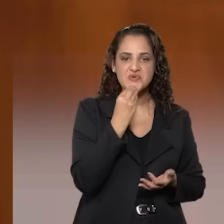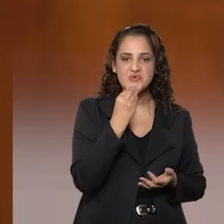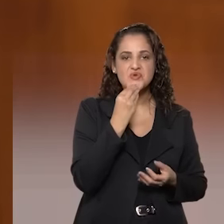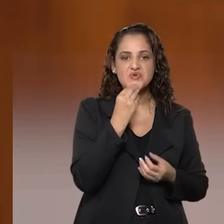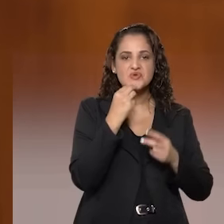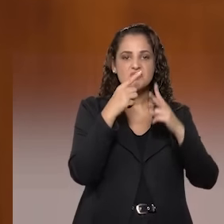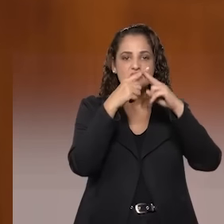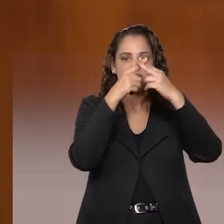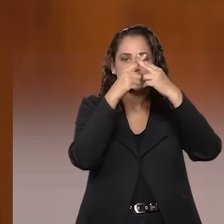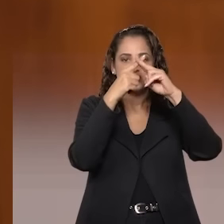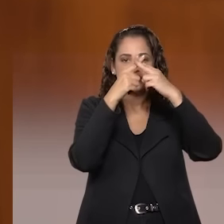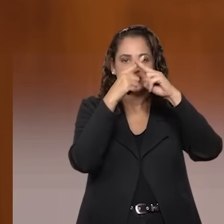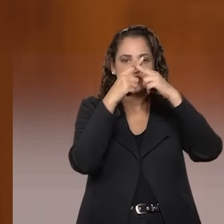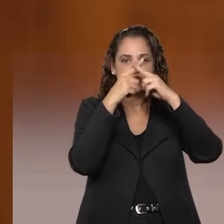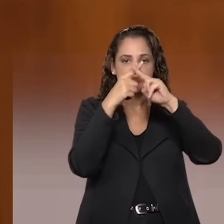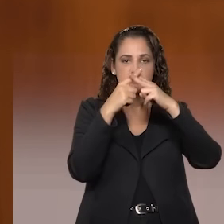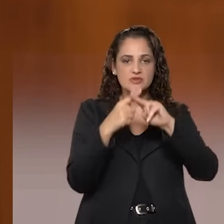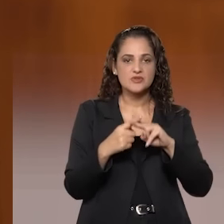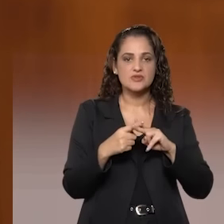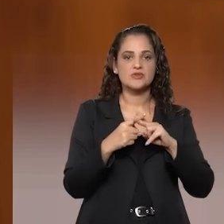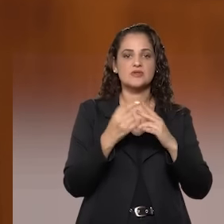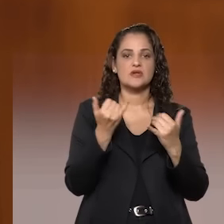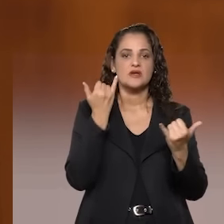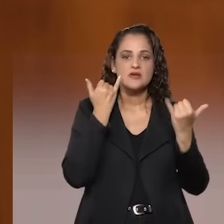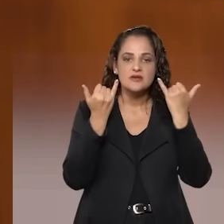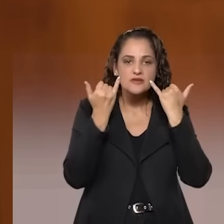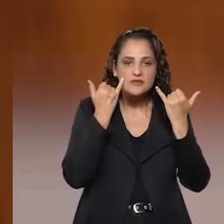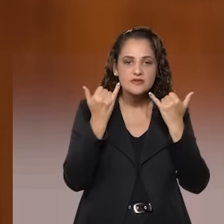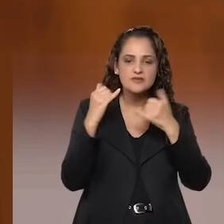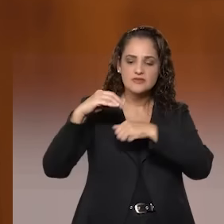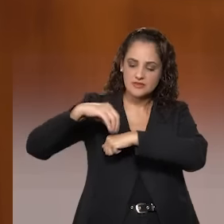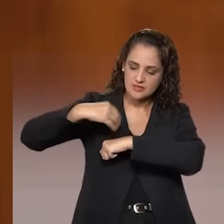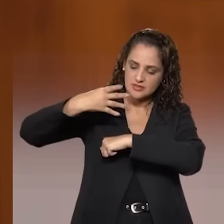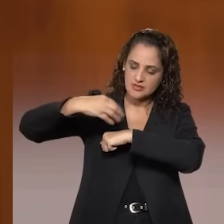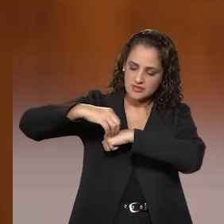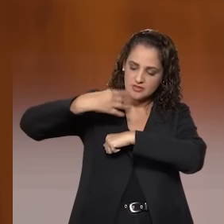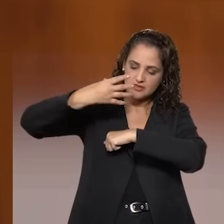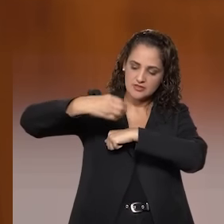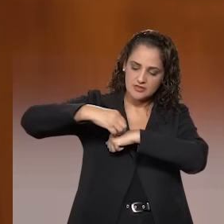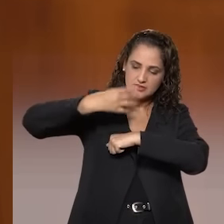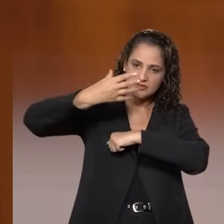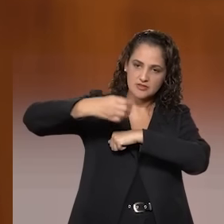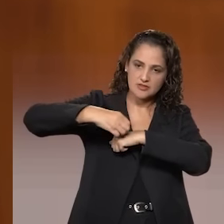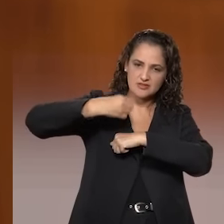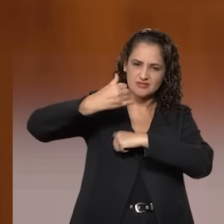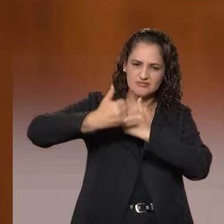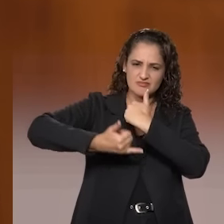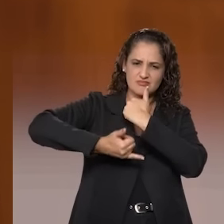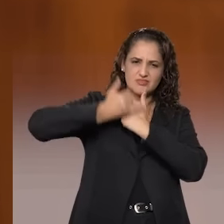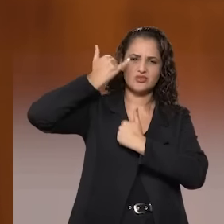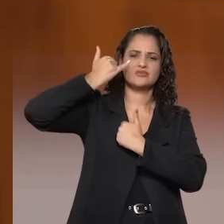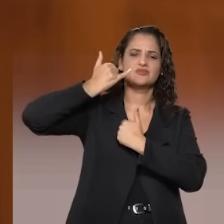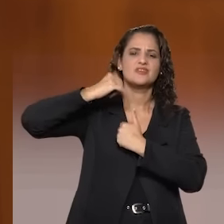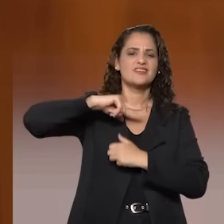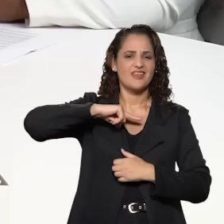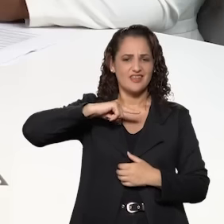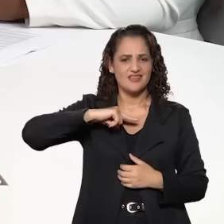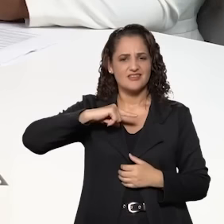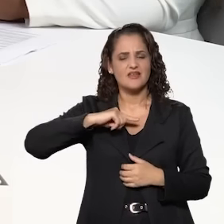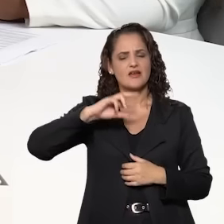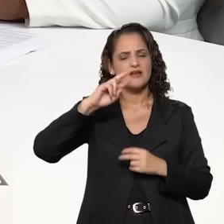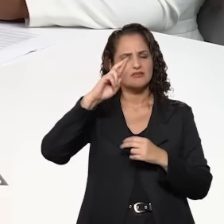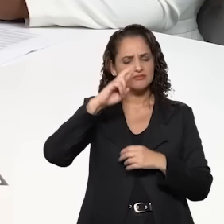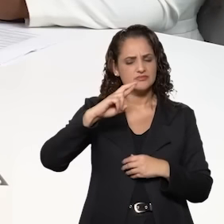foram passadas que são enganosas e uma oportunidade de reposicionar esses pensamentos